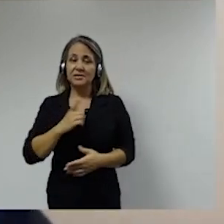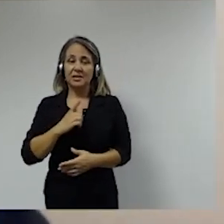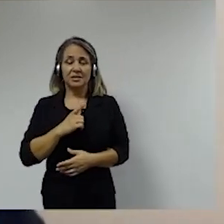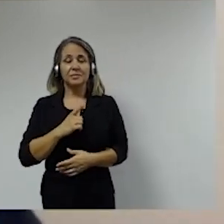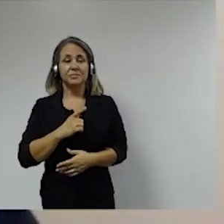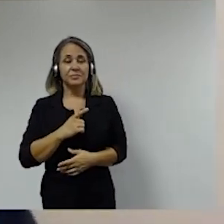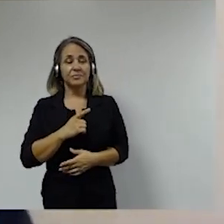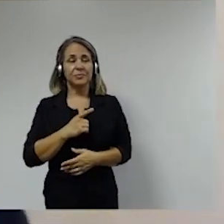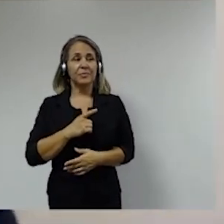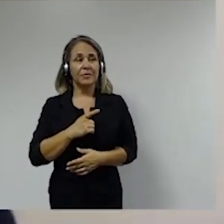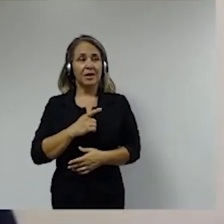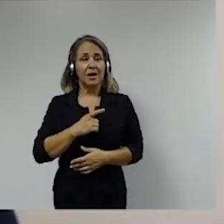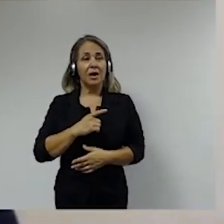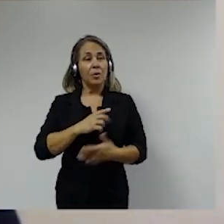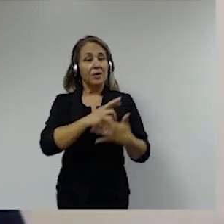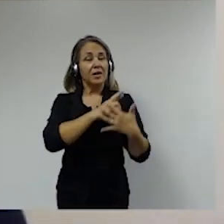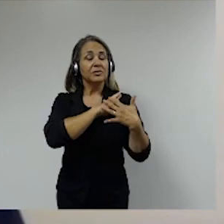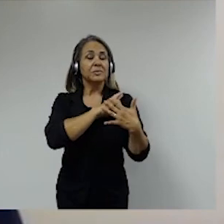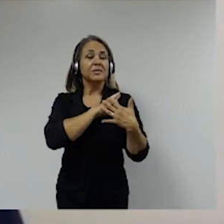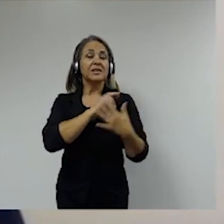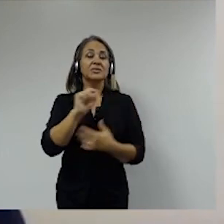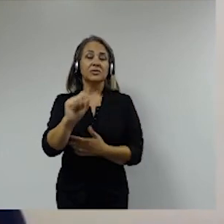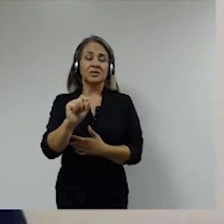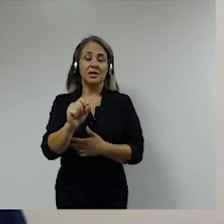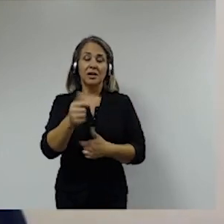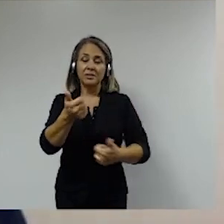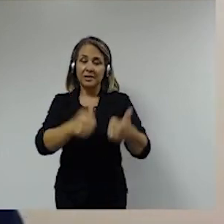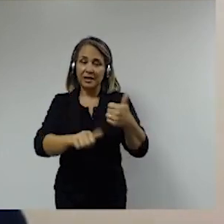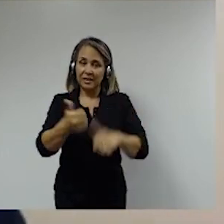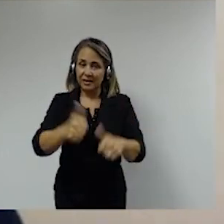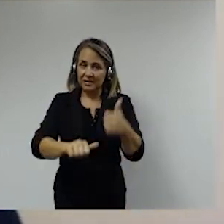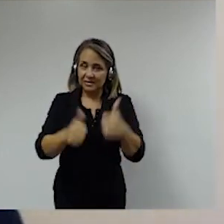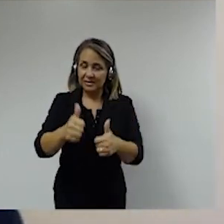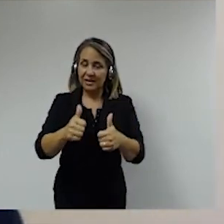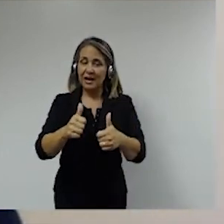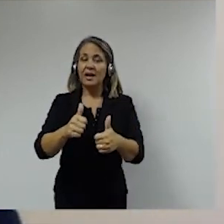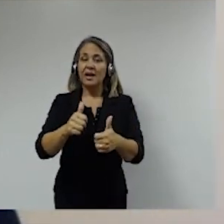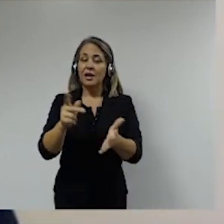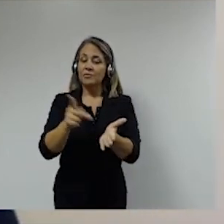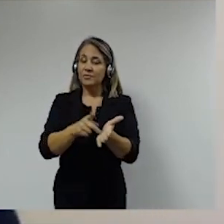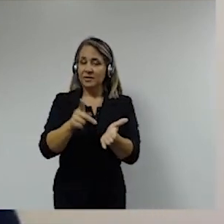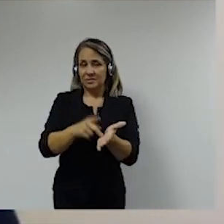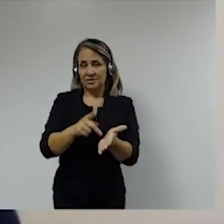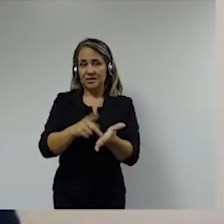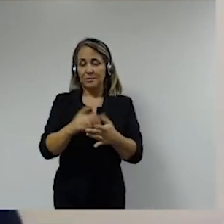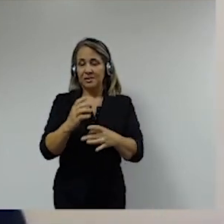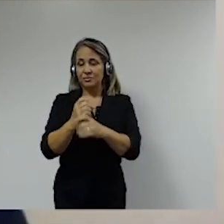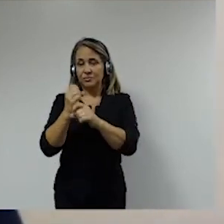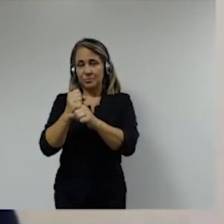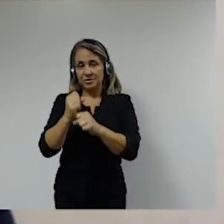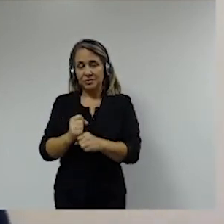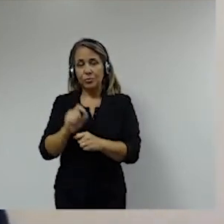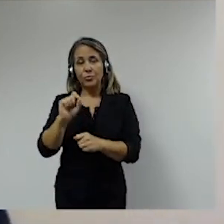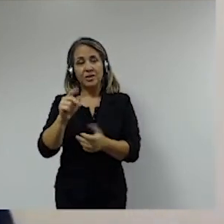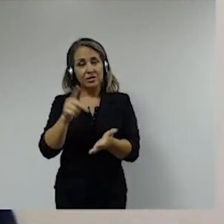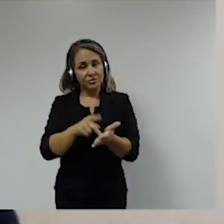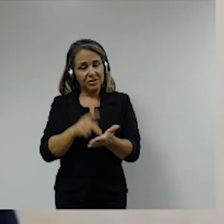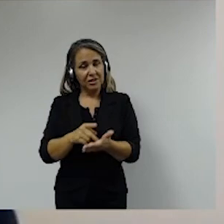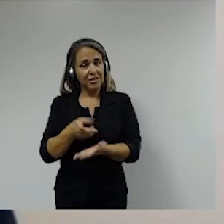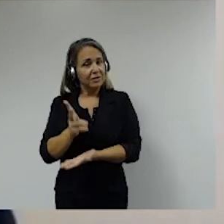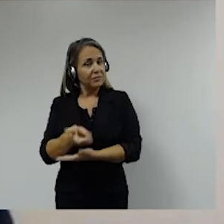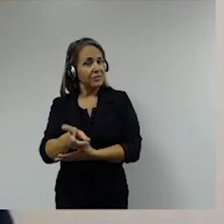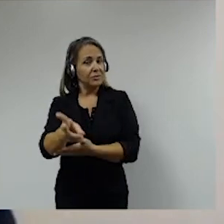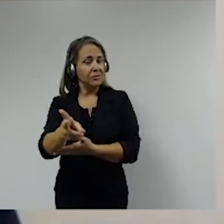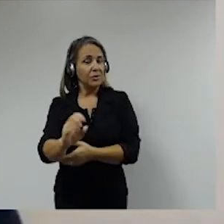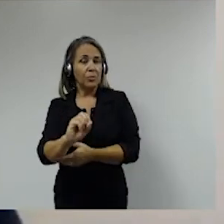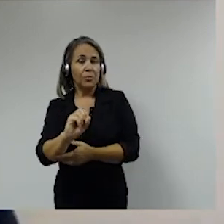nossa apresentação, dessa nossa abordagem, é analisar, com base em dados reais, o que vai, de fato, se tornar definitivo e